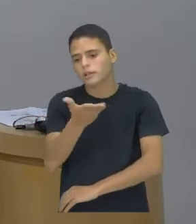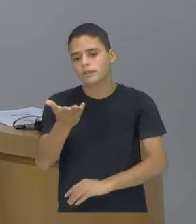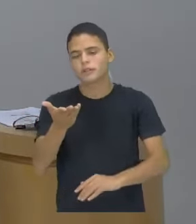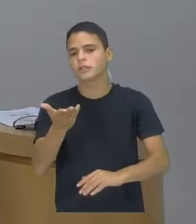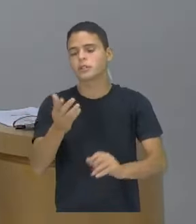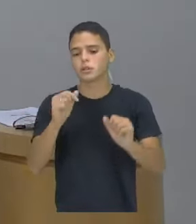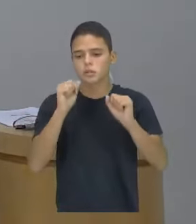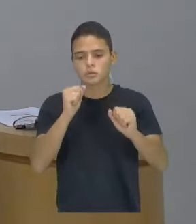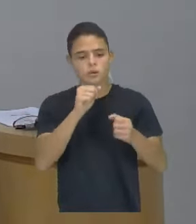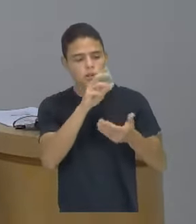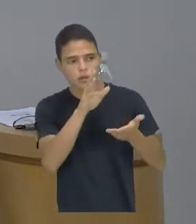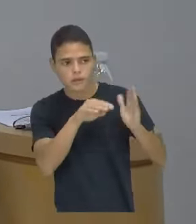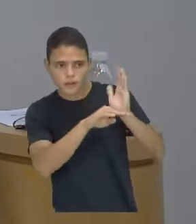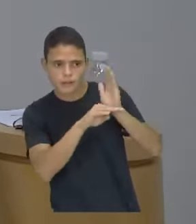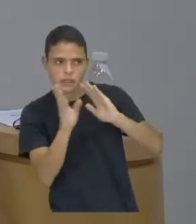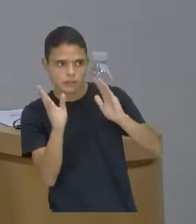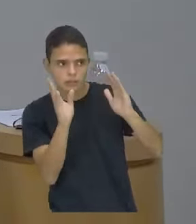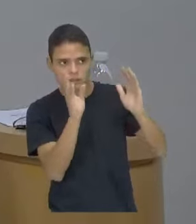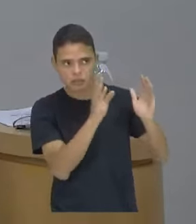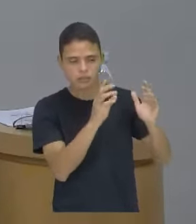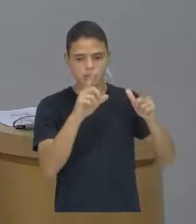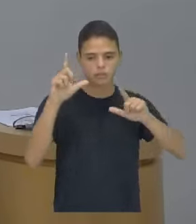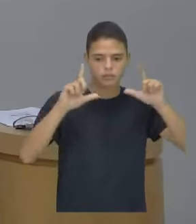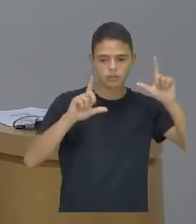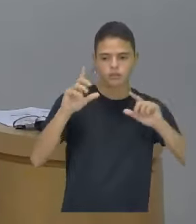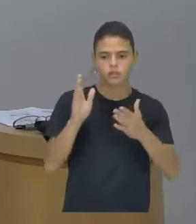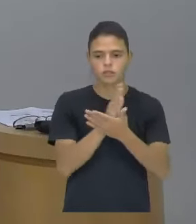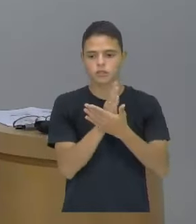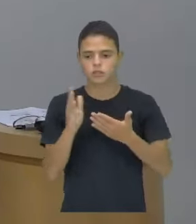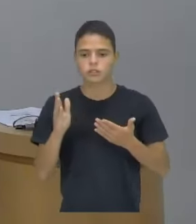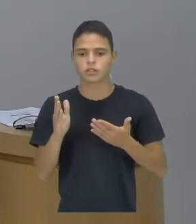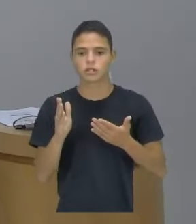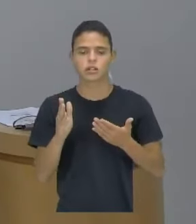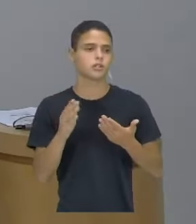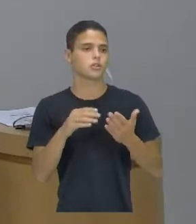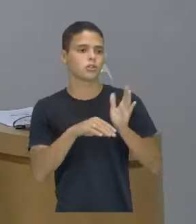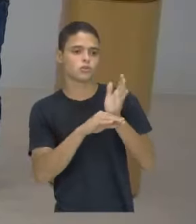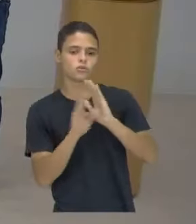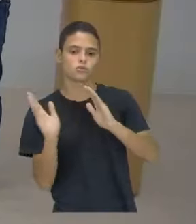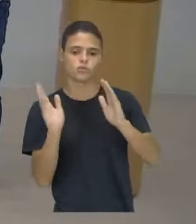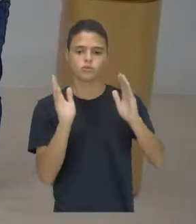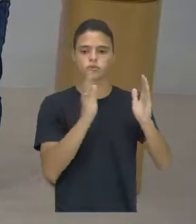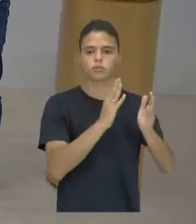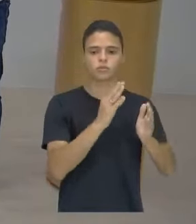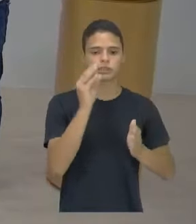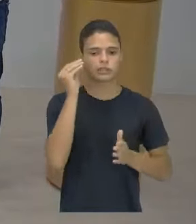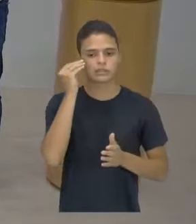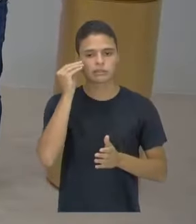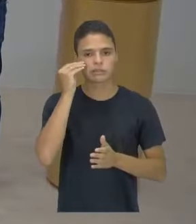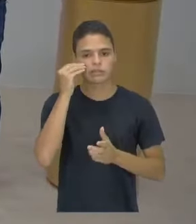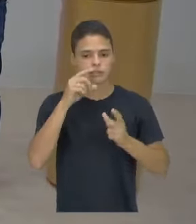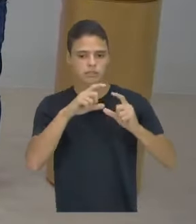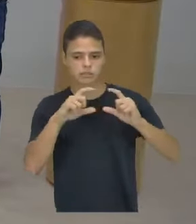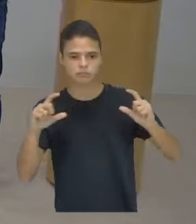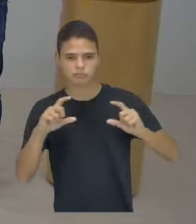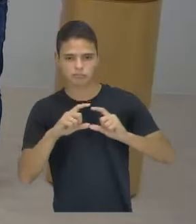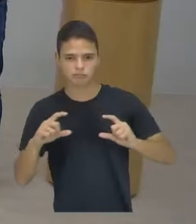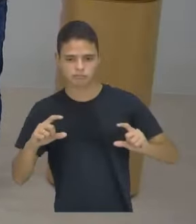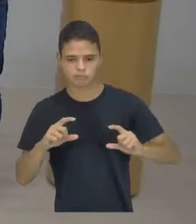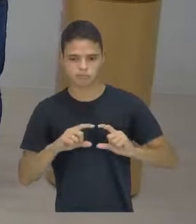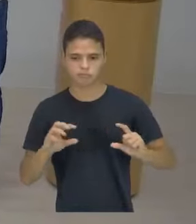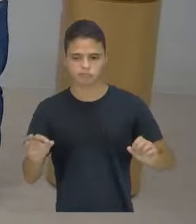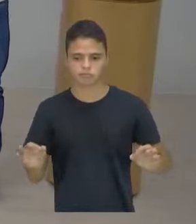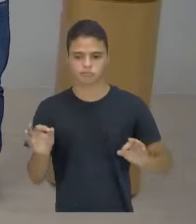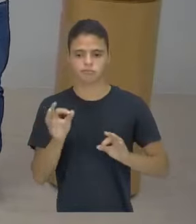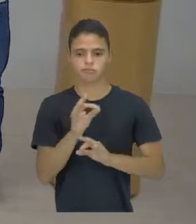também, né? Assiste seriado de TV, assiste filmes in English, tenta não assistir mais dublado, né, Rô? Dublado já era, não assiste